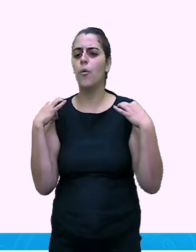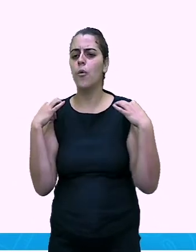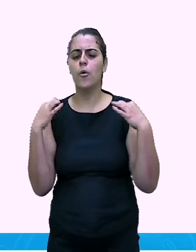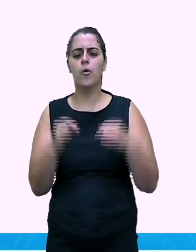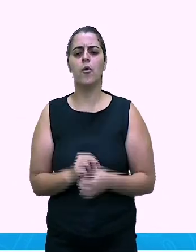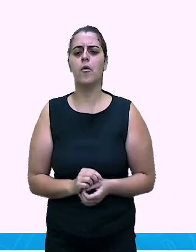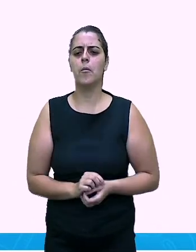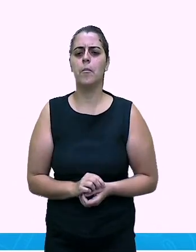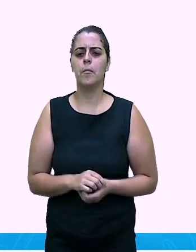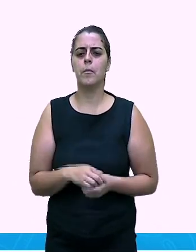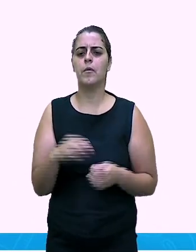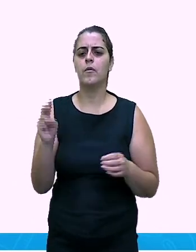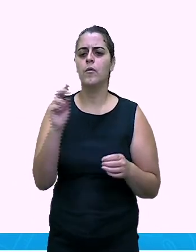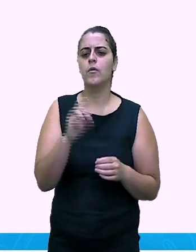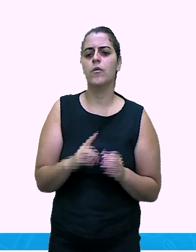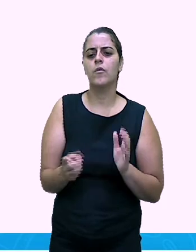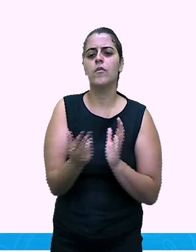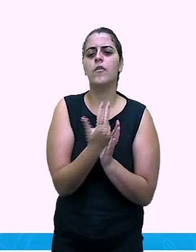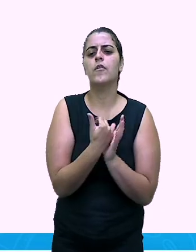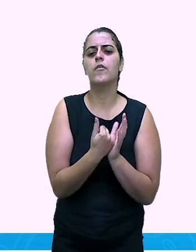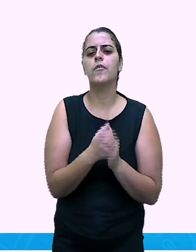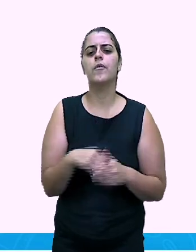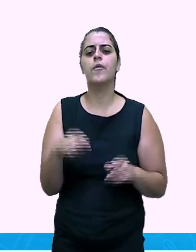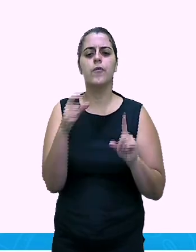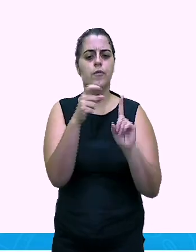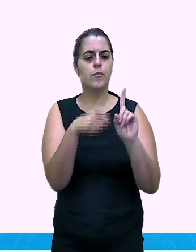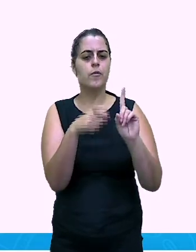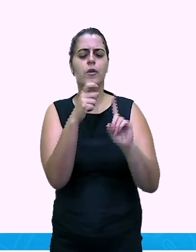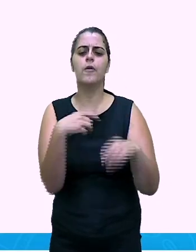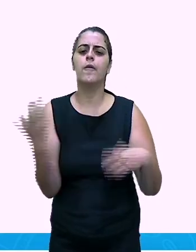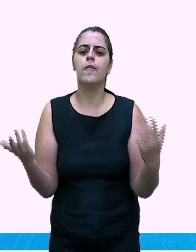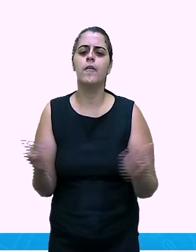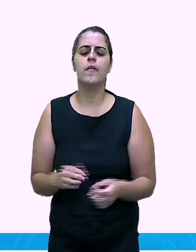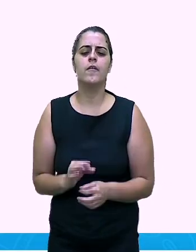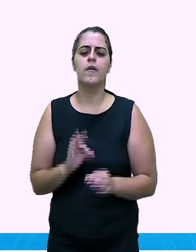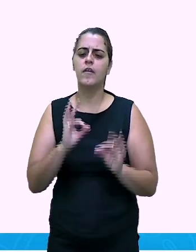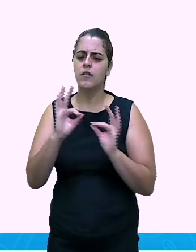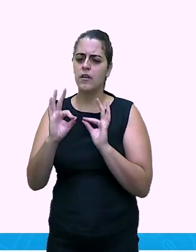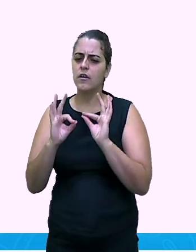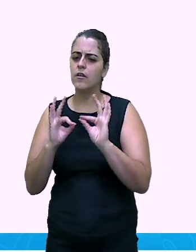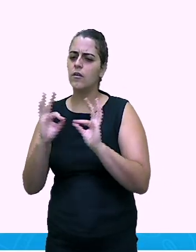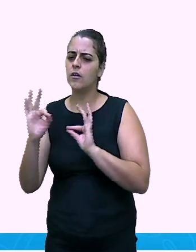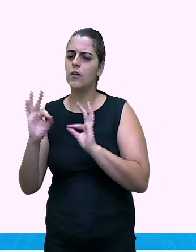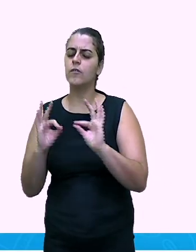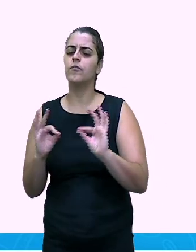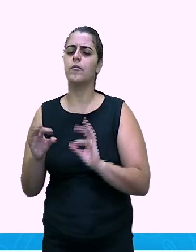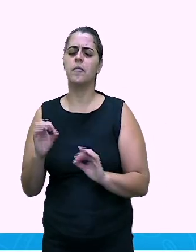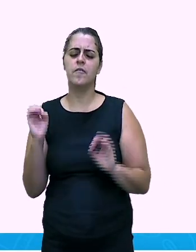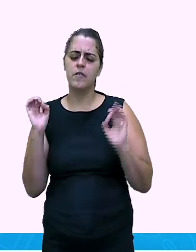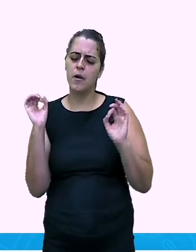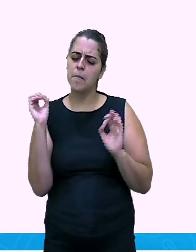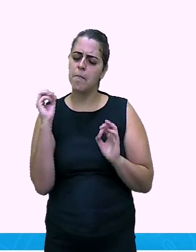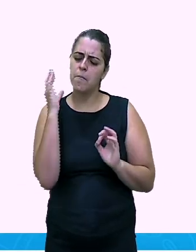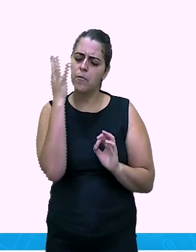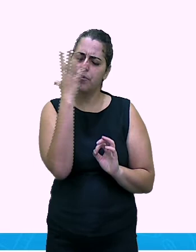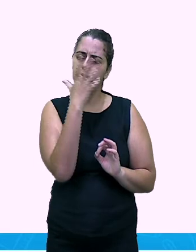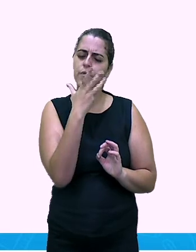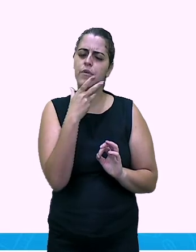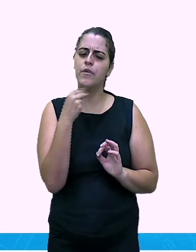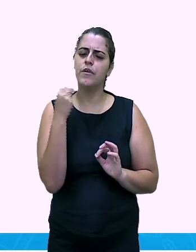você vai colocar nos personagens? Então, tem que obedecer esses passos para ficar uma coisa